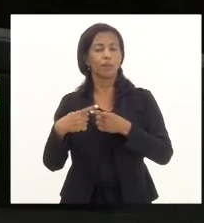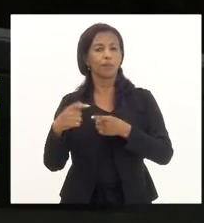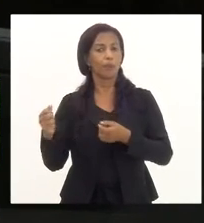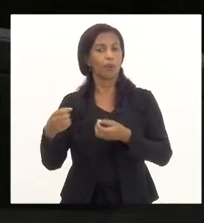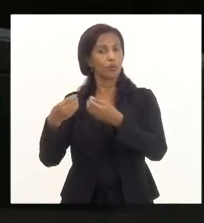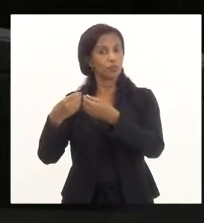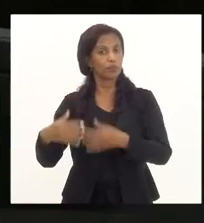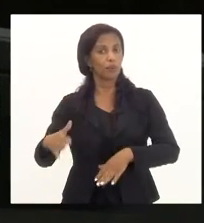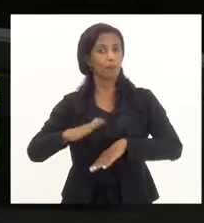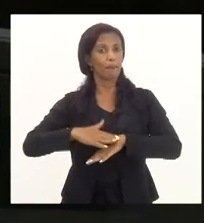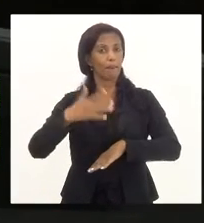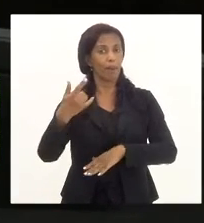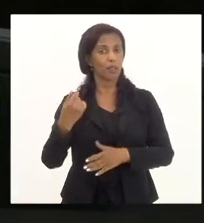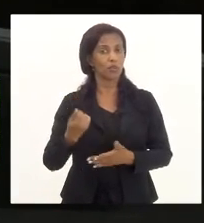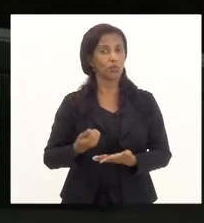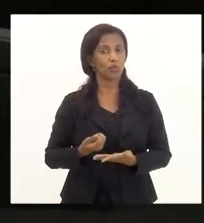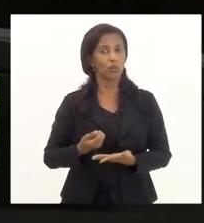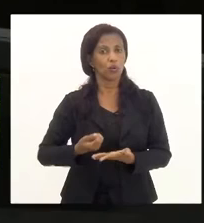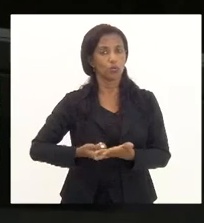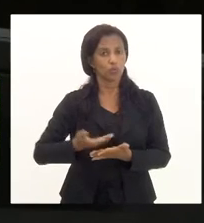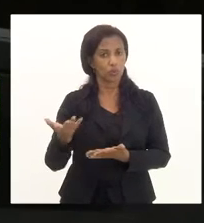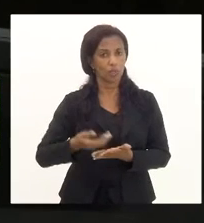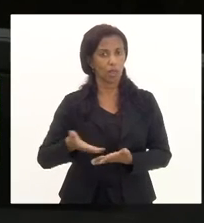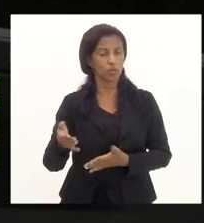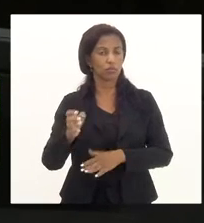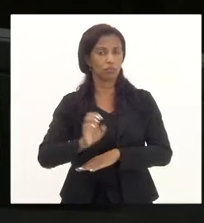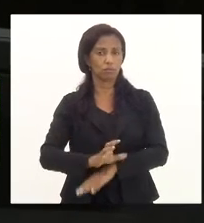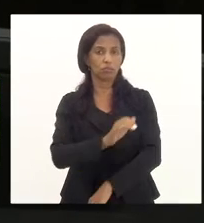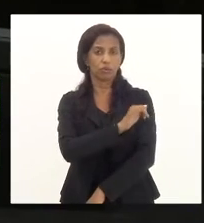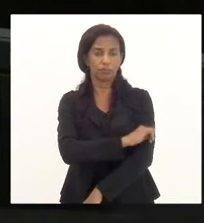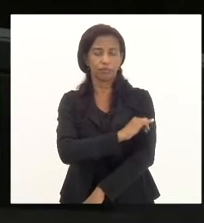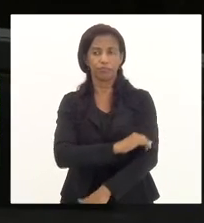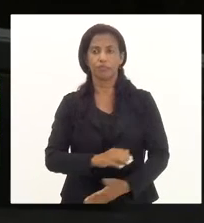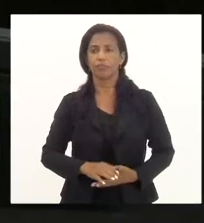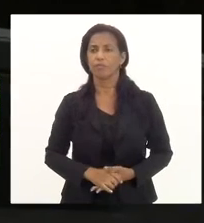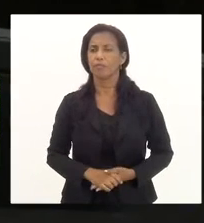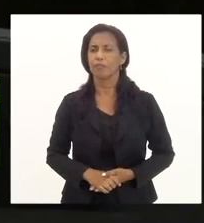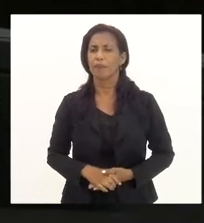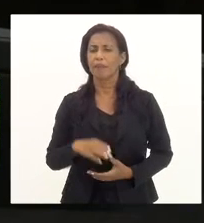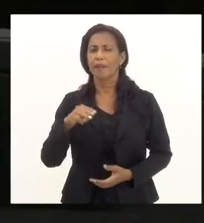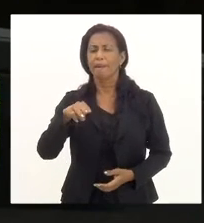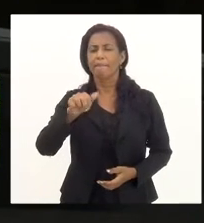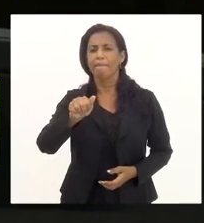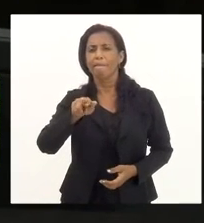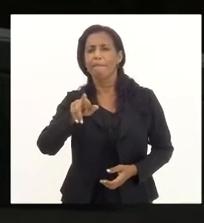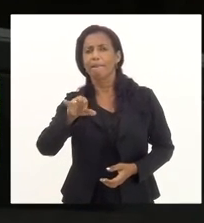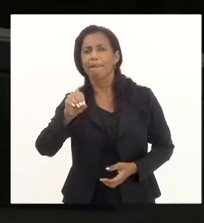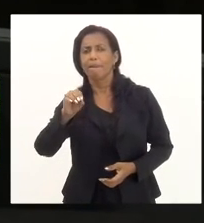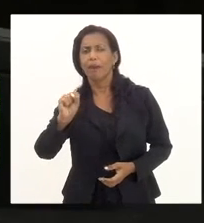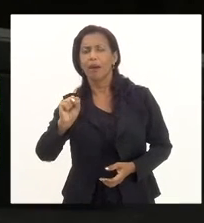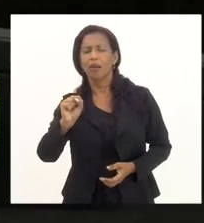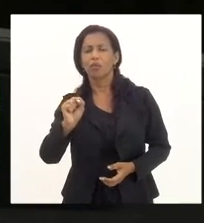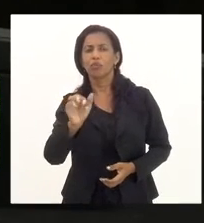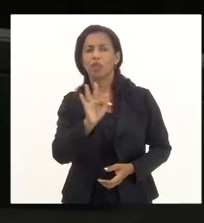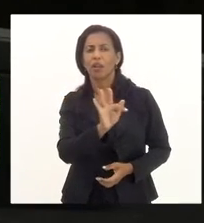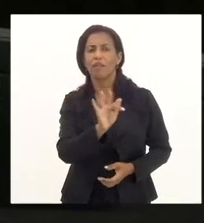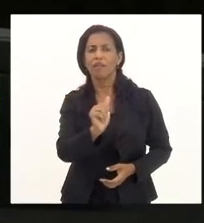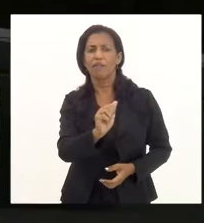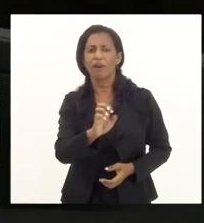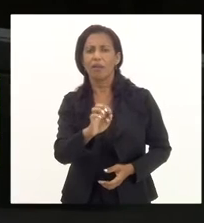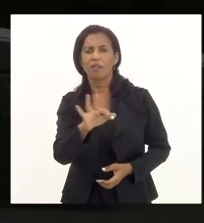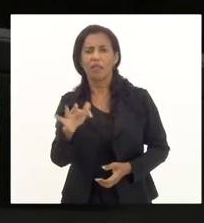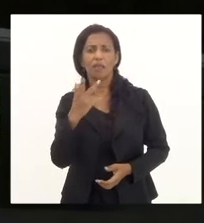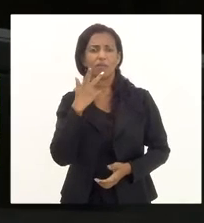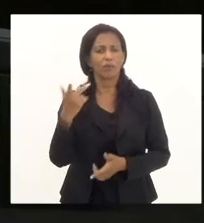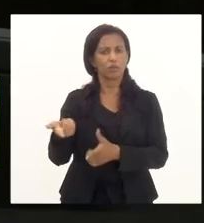prejudicar muito mais oposto do Estado do Rio de Janeiro Marcos Freitas da Faetec falou sobre a